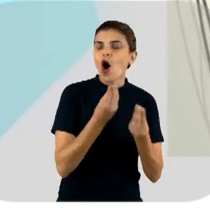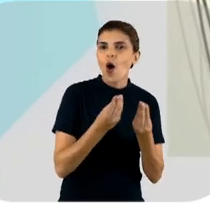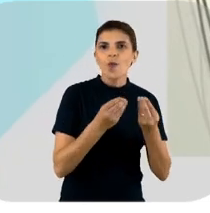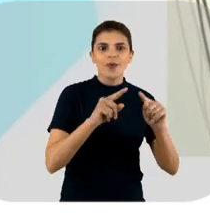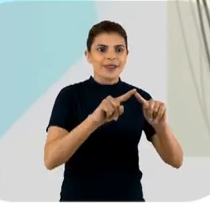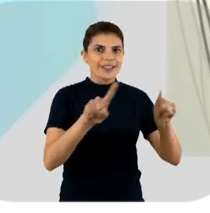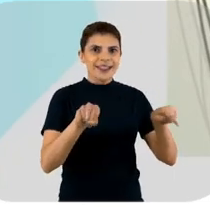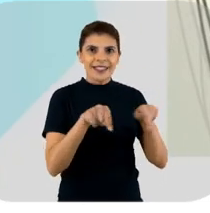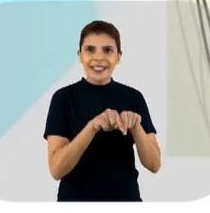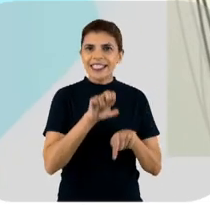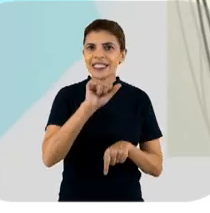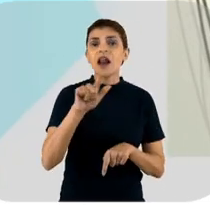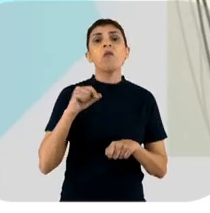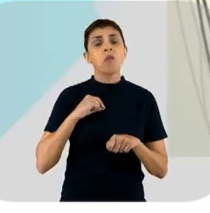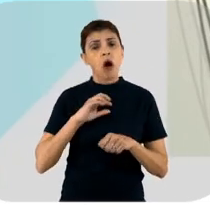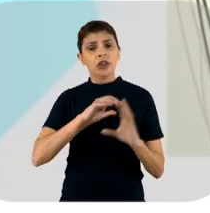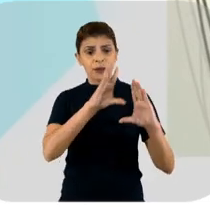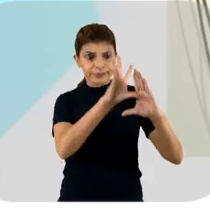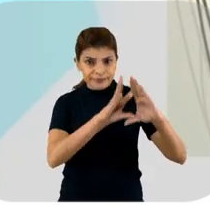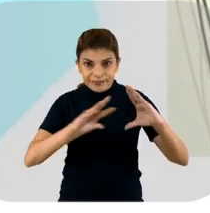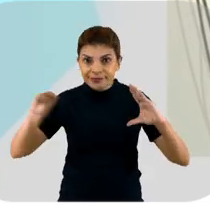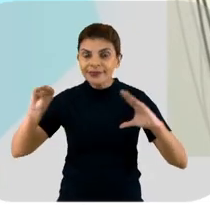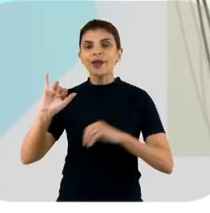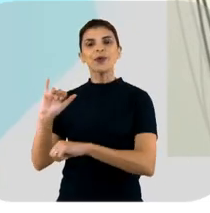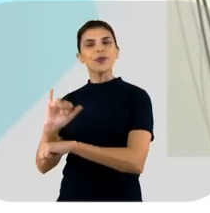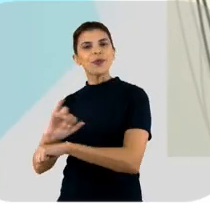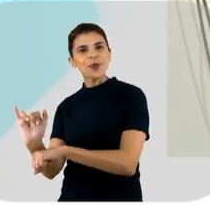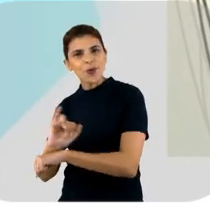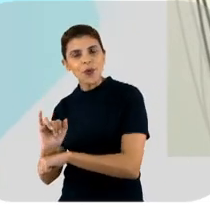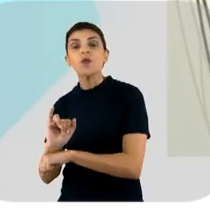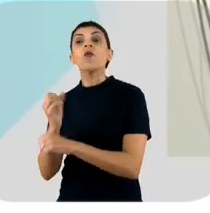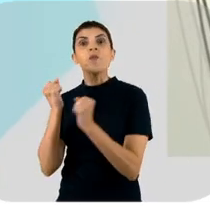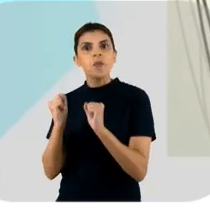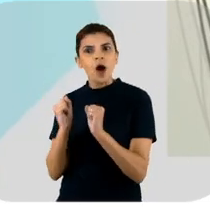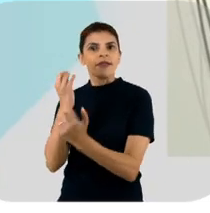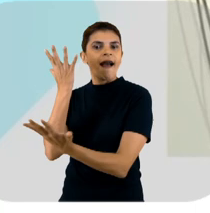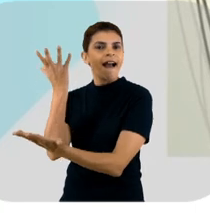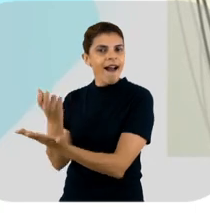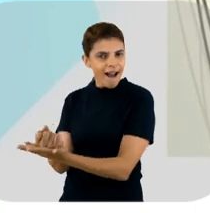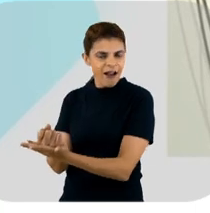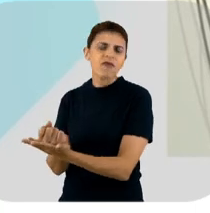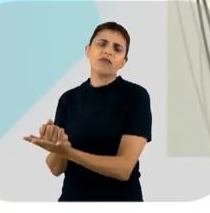sala. Você pode transmitir para o YouTube, enfim, gravar.